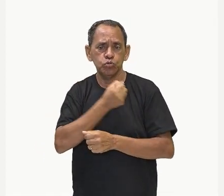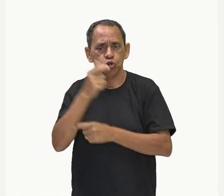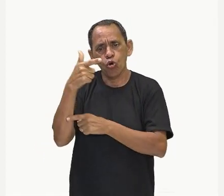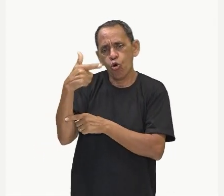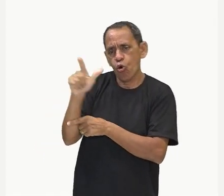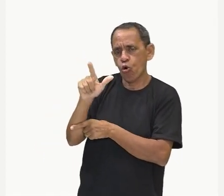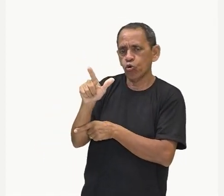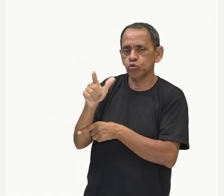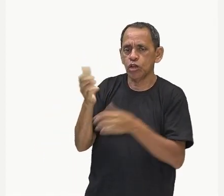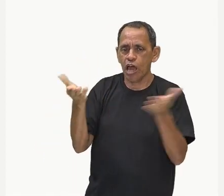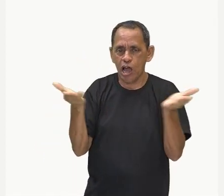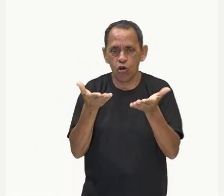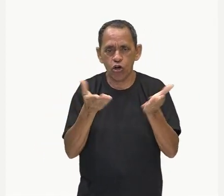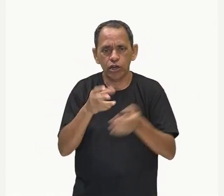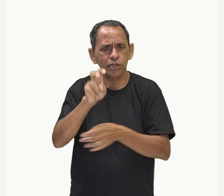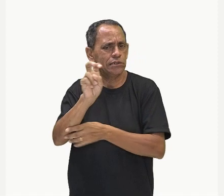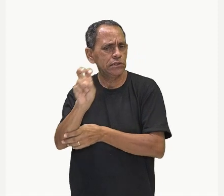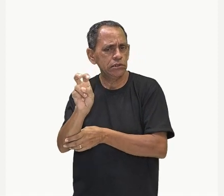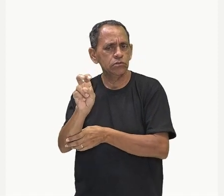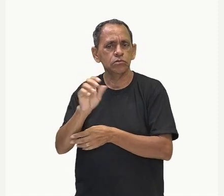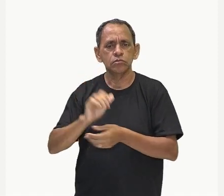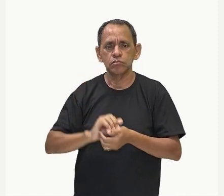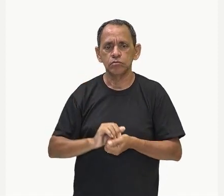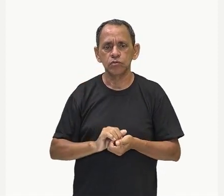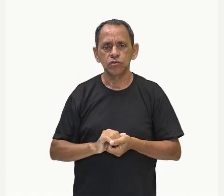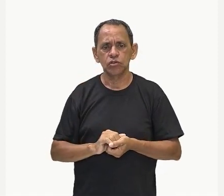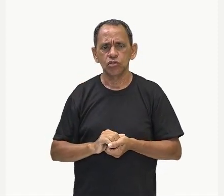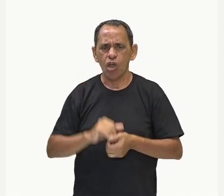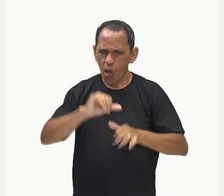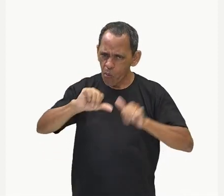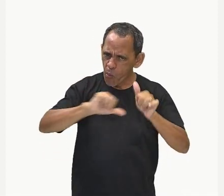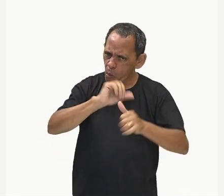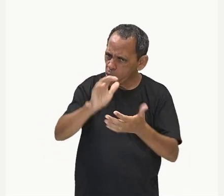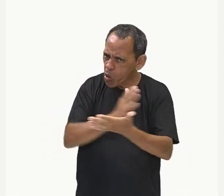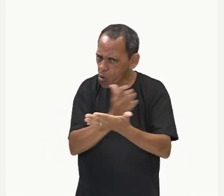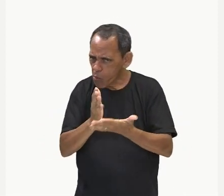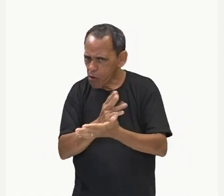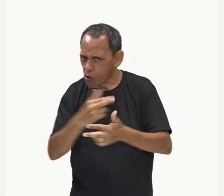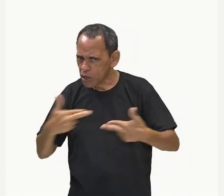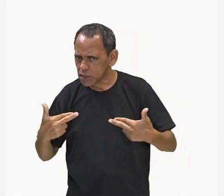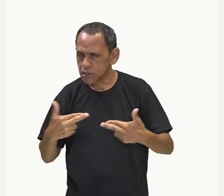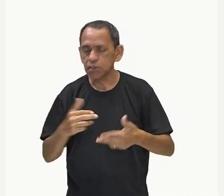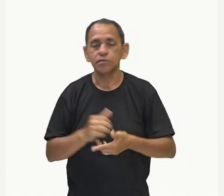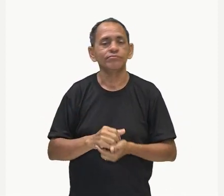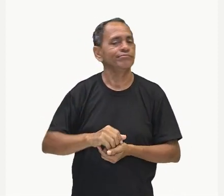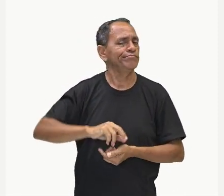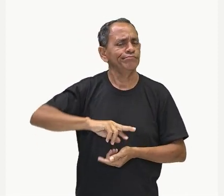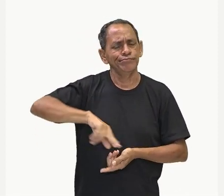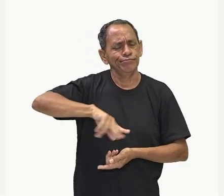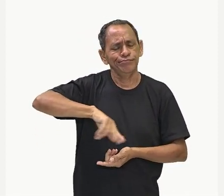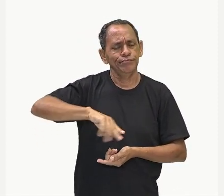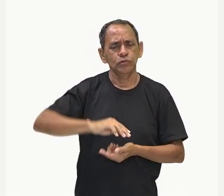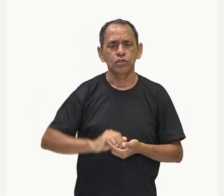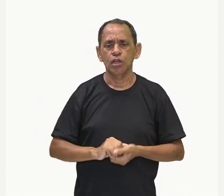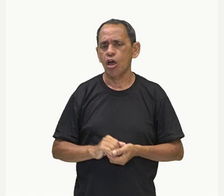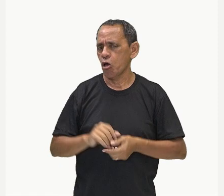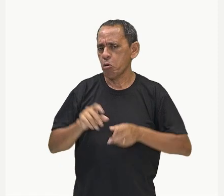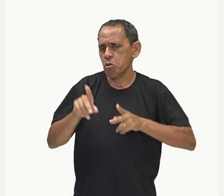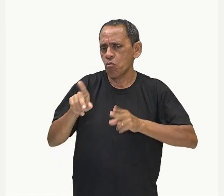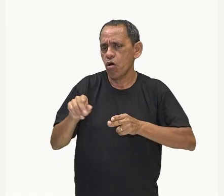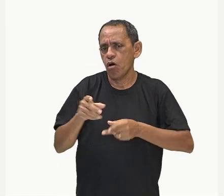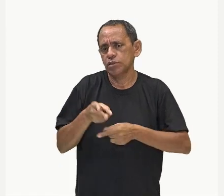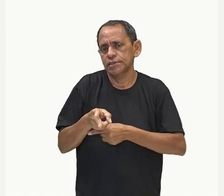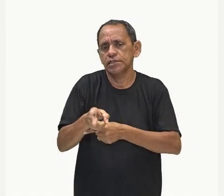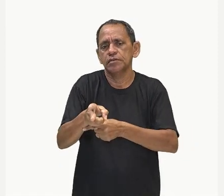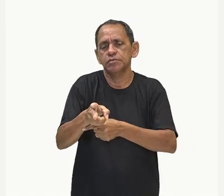5. Vai mudar alguma coisa, professor? Não. A forma da gente fazer continua sendo a mesma. Ó. Se